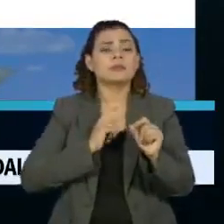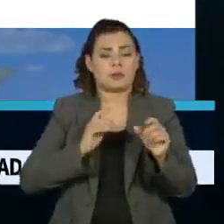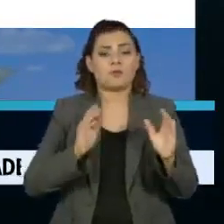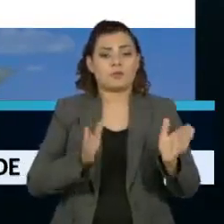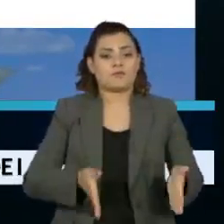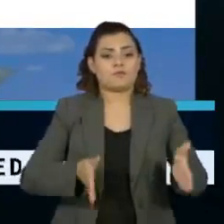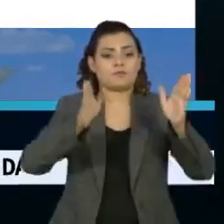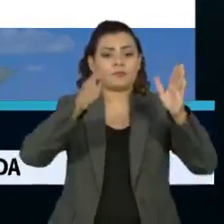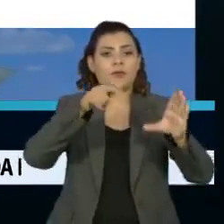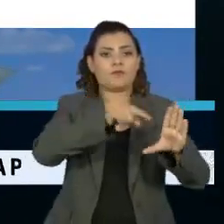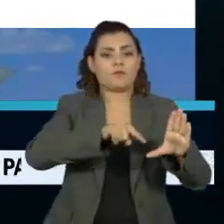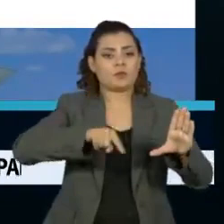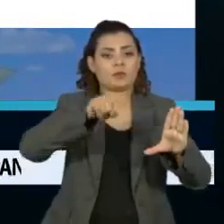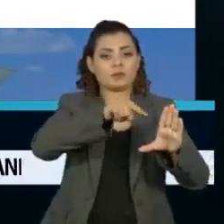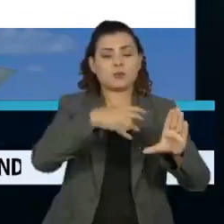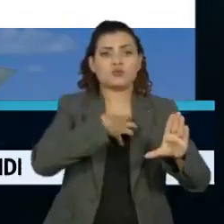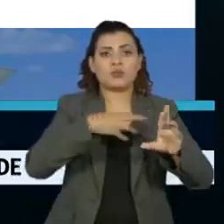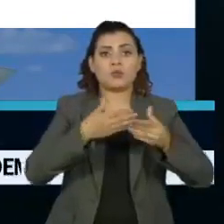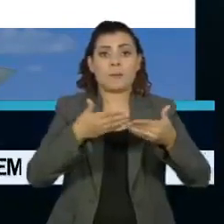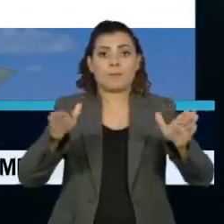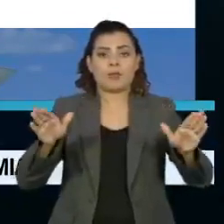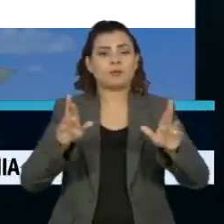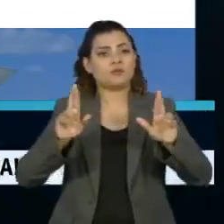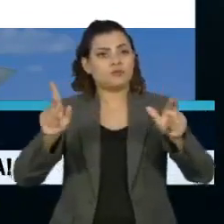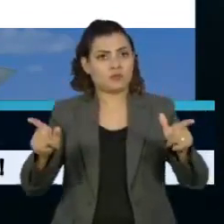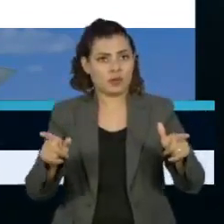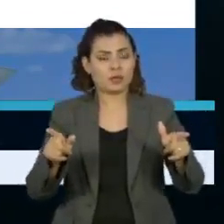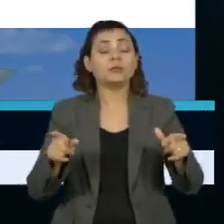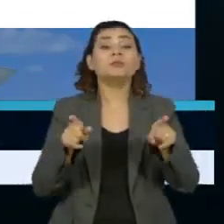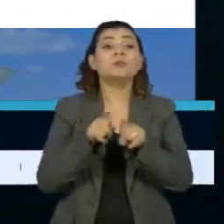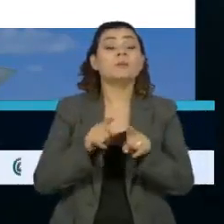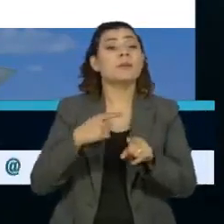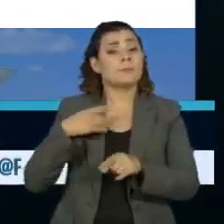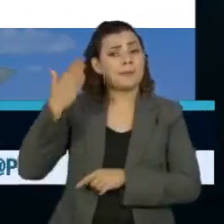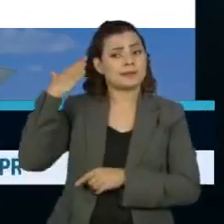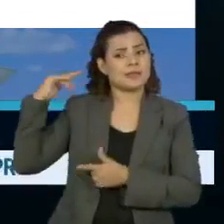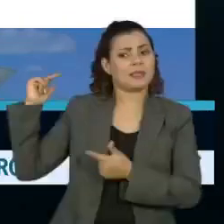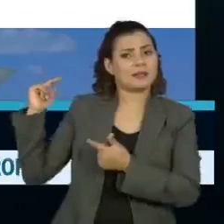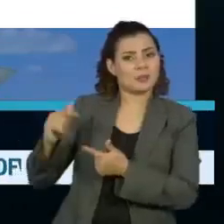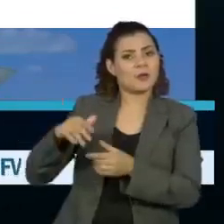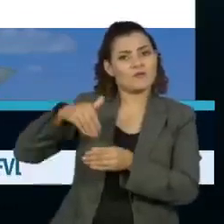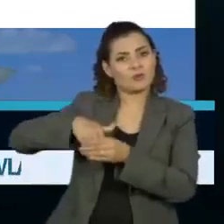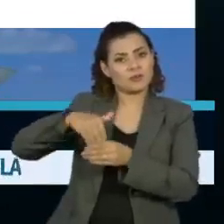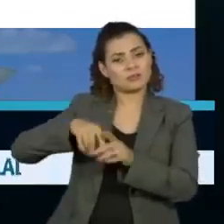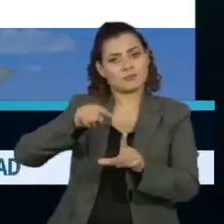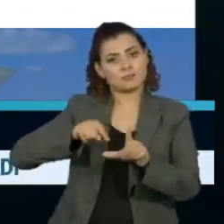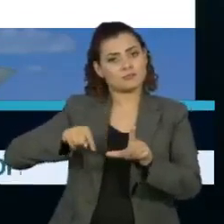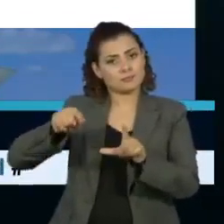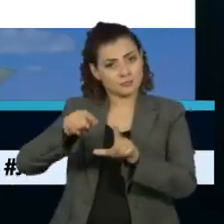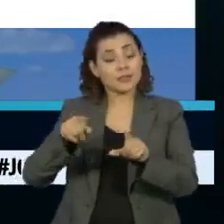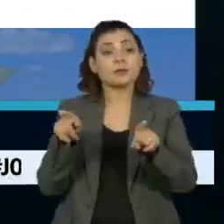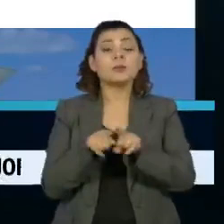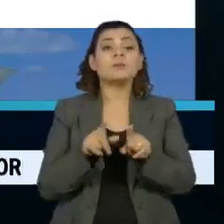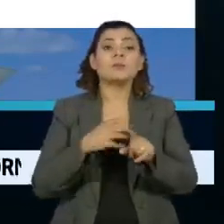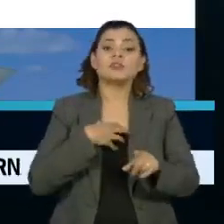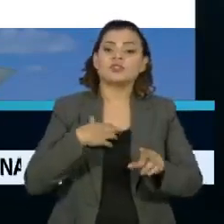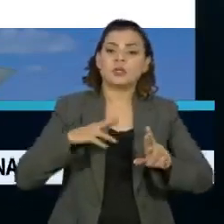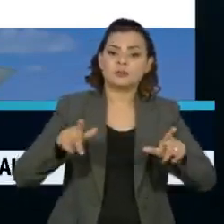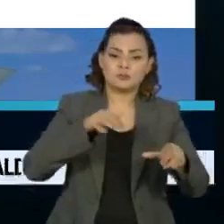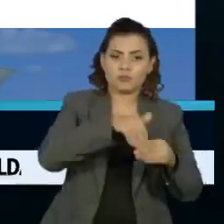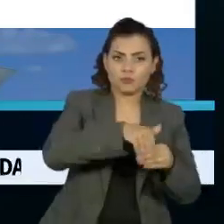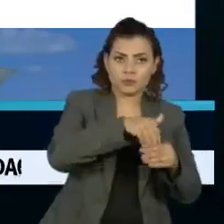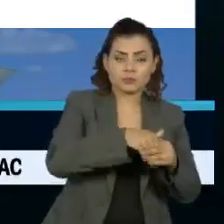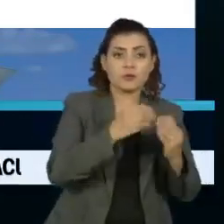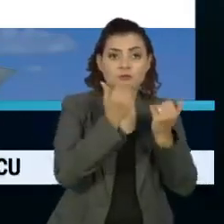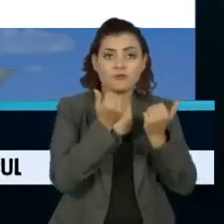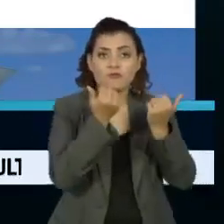cabines fechadas de votação por modelos abertos, de papelão, como os usados nas eleições municipais e nacionais, a instalação de urnas do